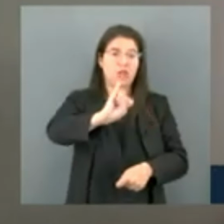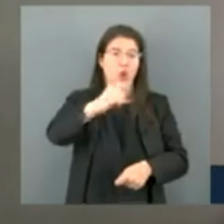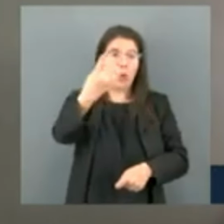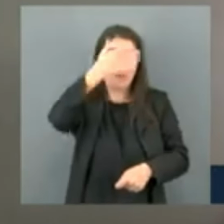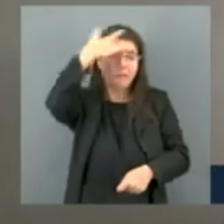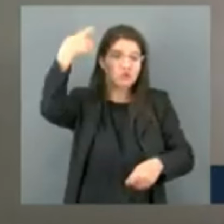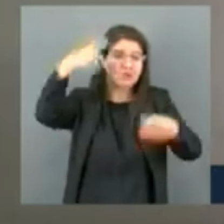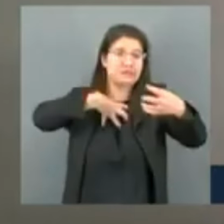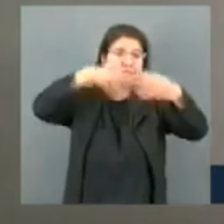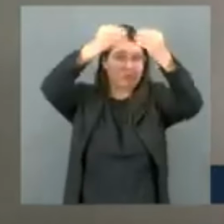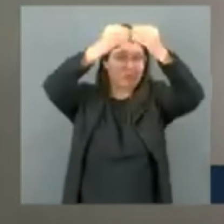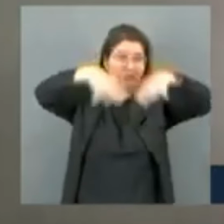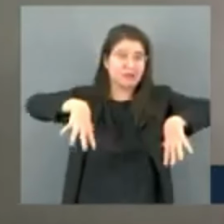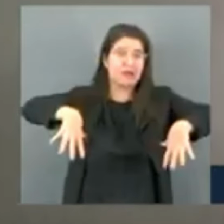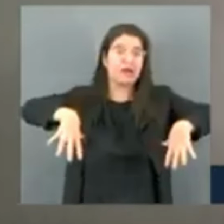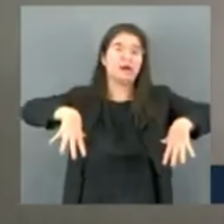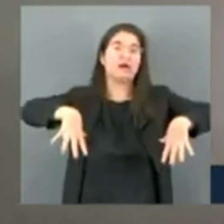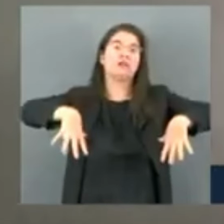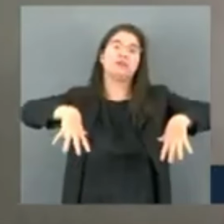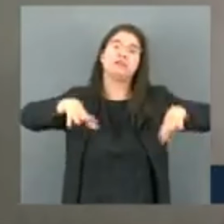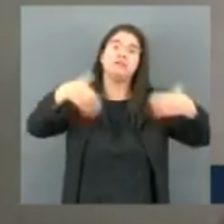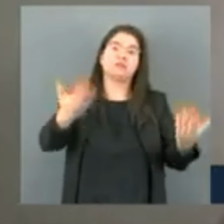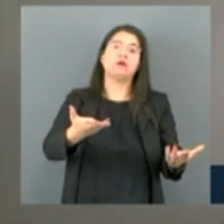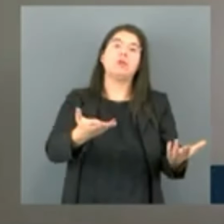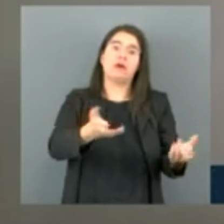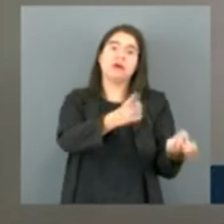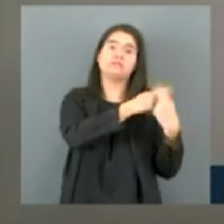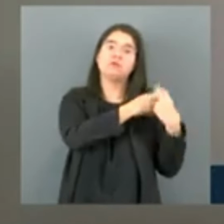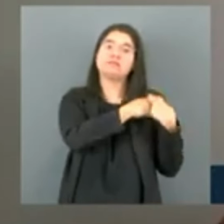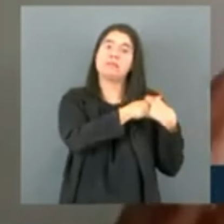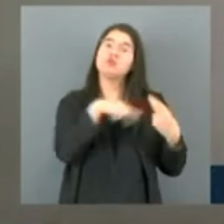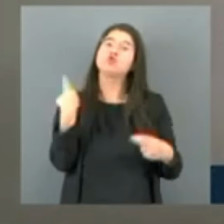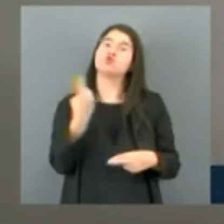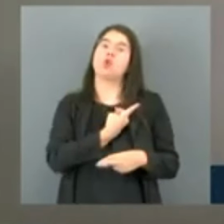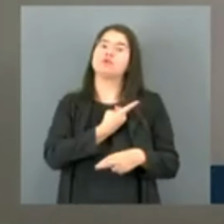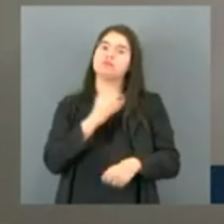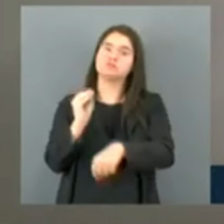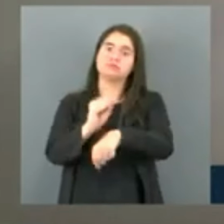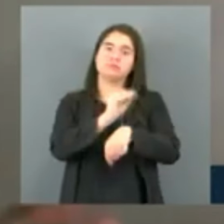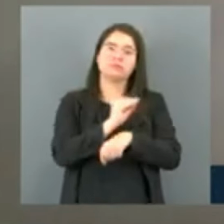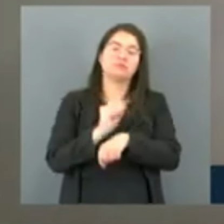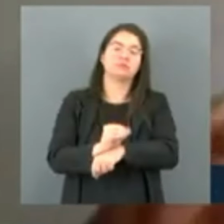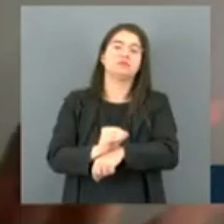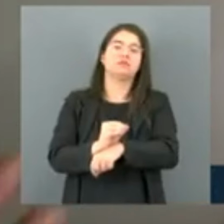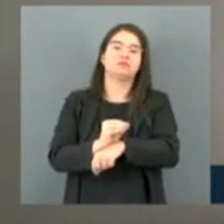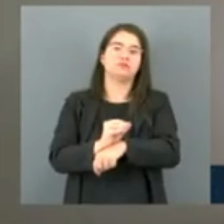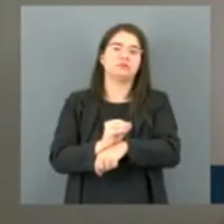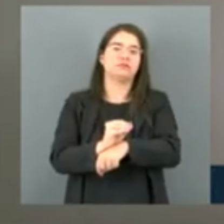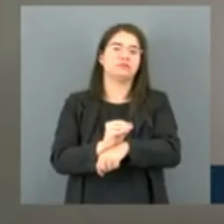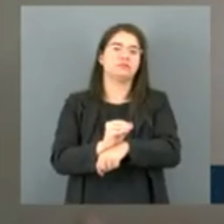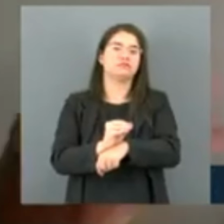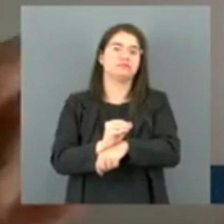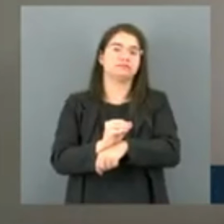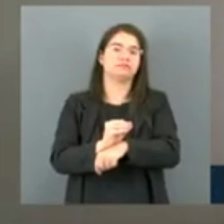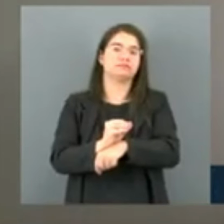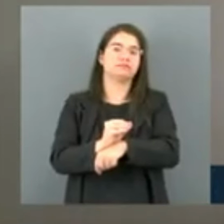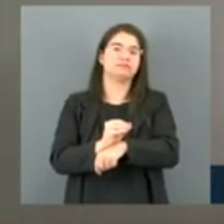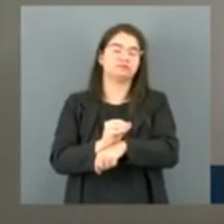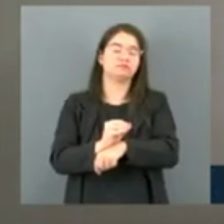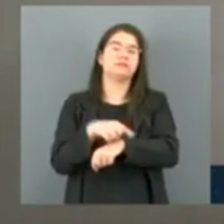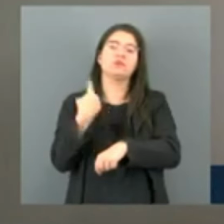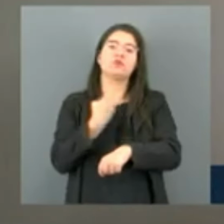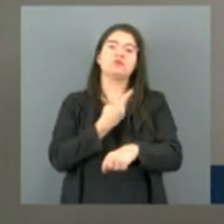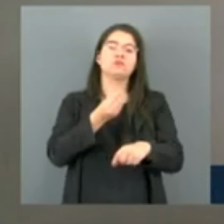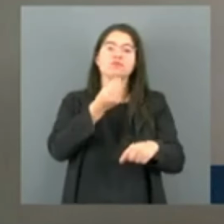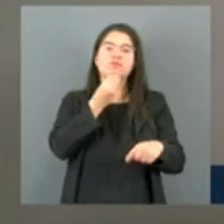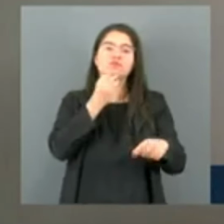essa pessoa, né, é responsabilidade indireta nossa. A gente está falando de representatividade, de trazer pessoas para cá. A gente poderia